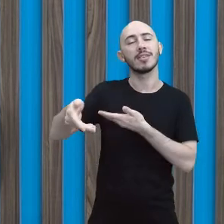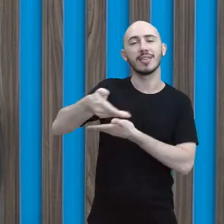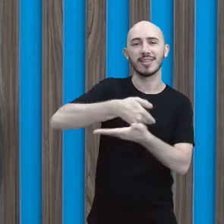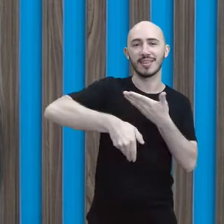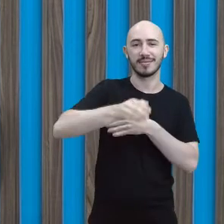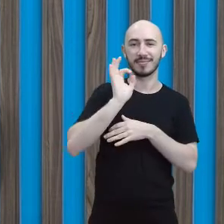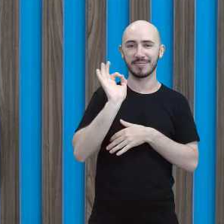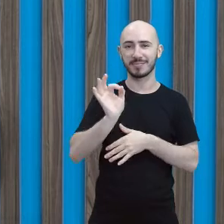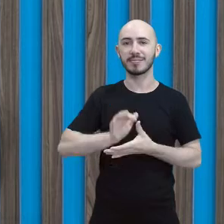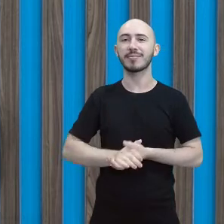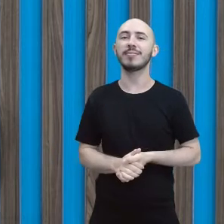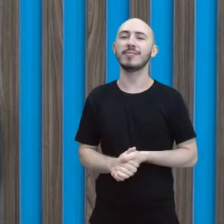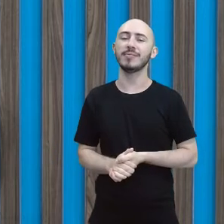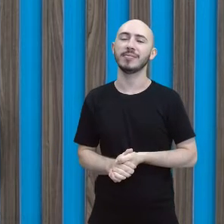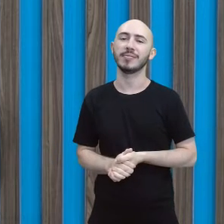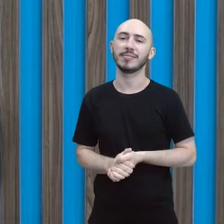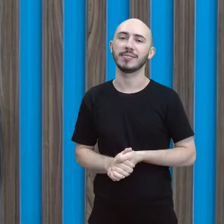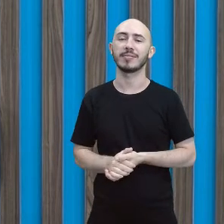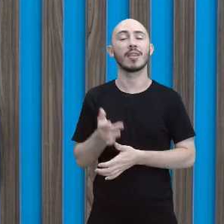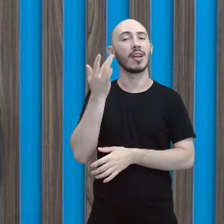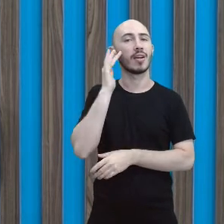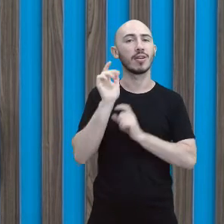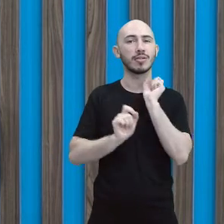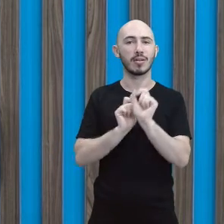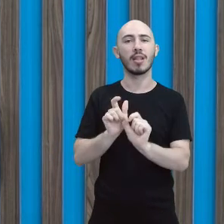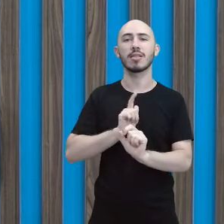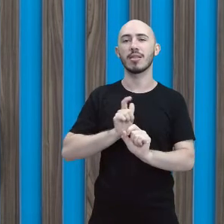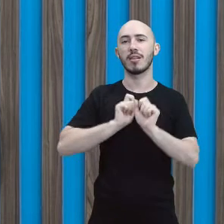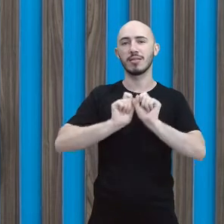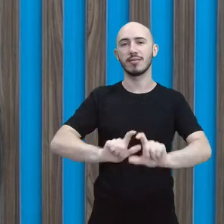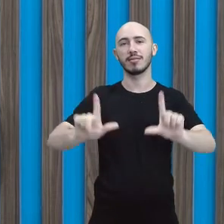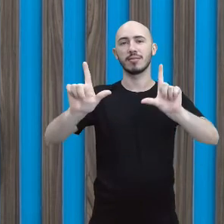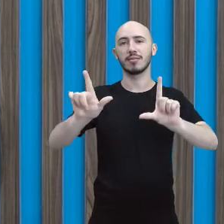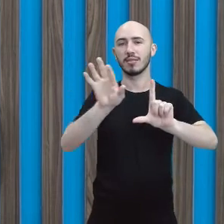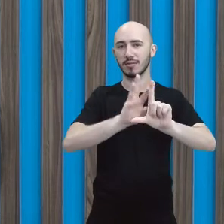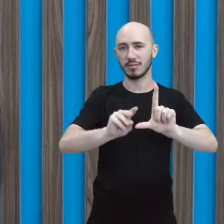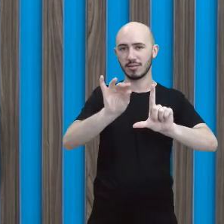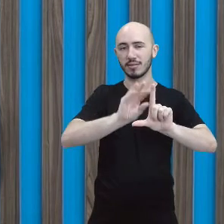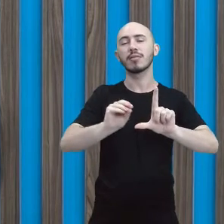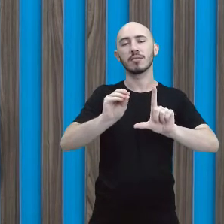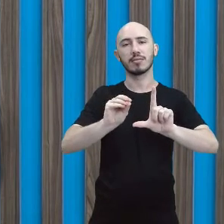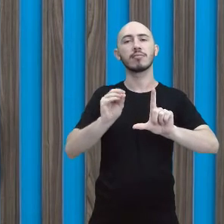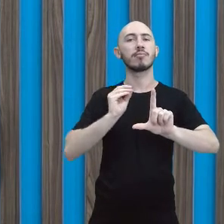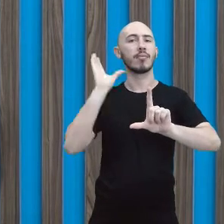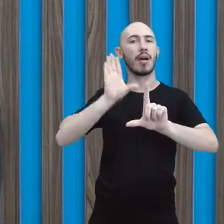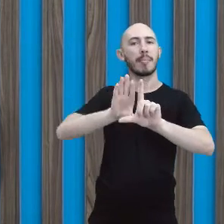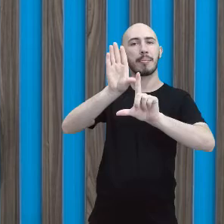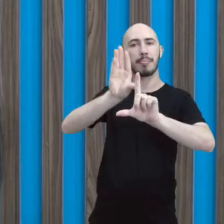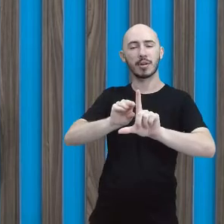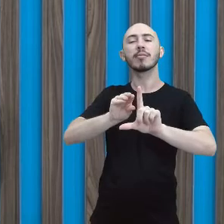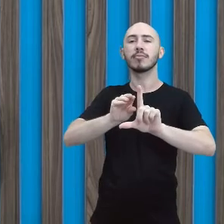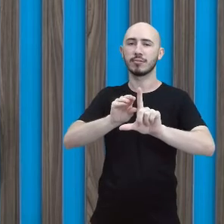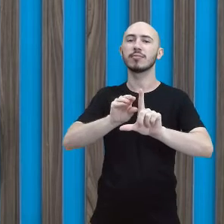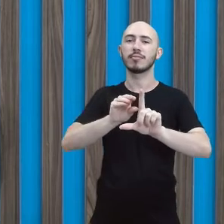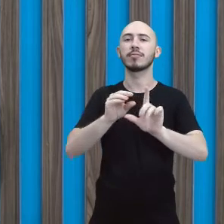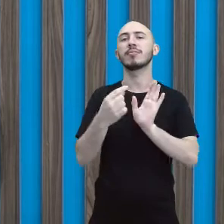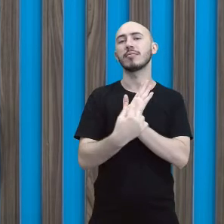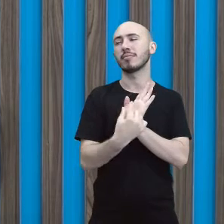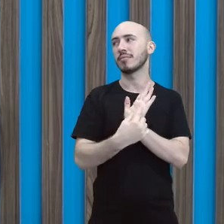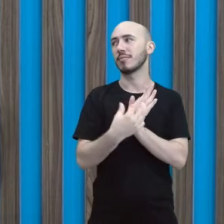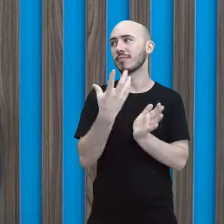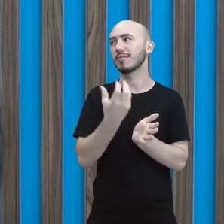interação, tá? Então, eu acho que vão botar aí na tela, né, o QR Code para...